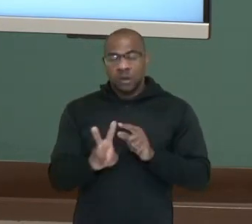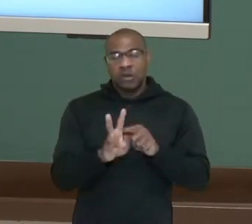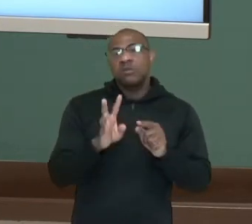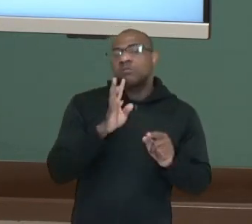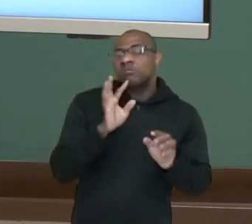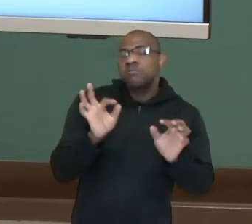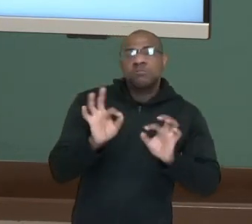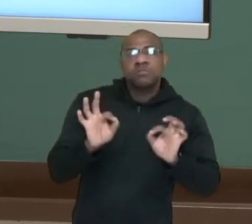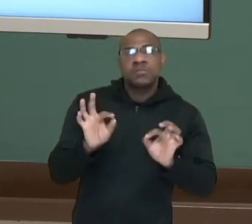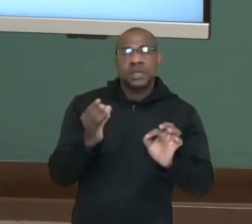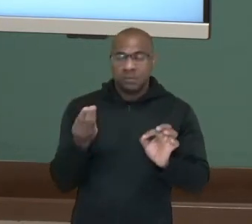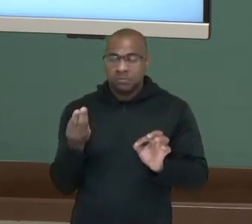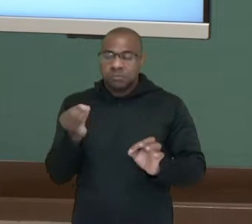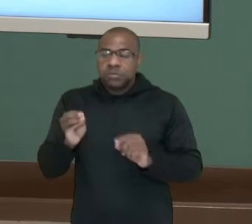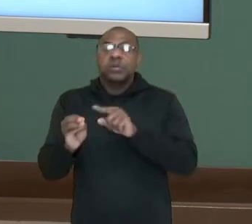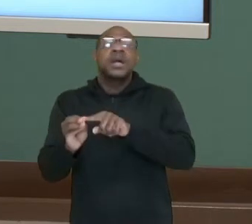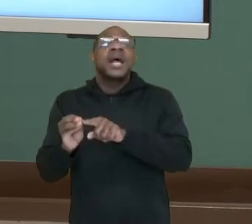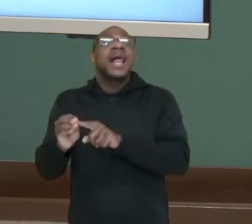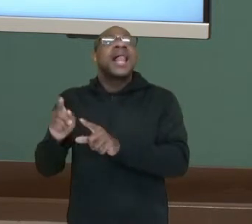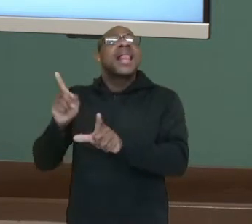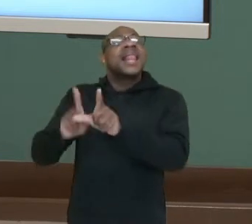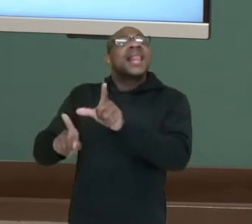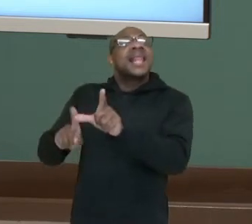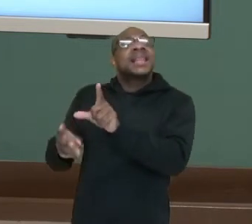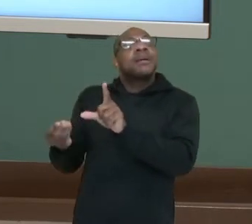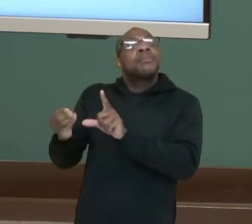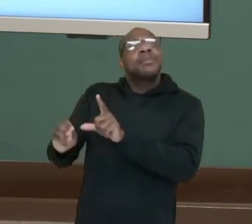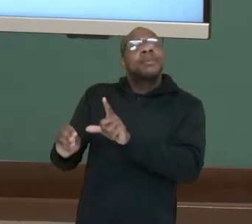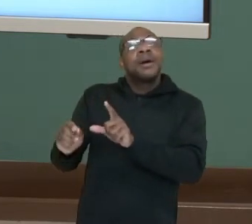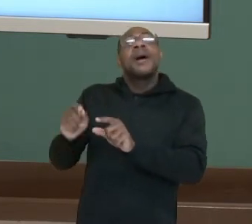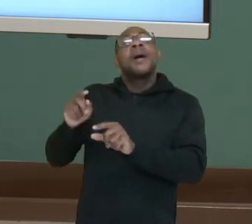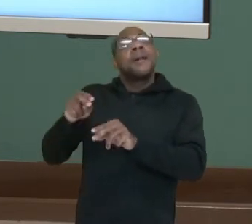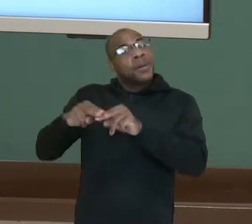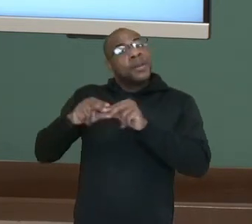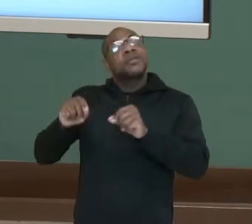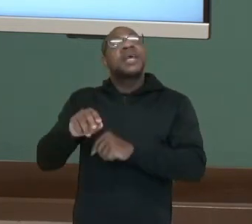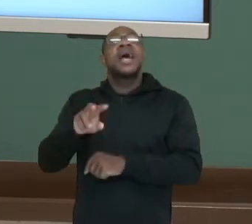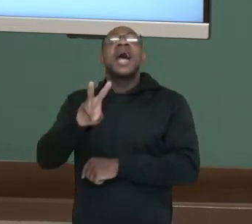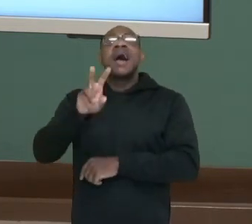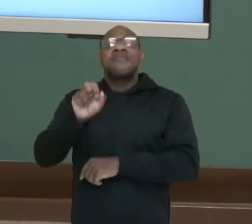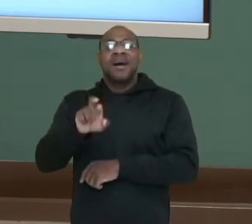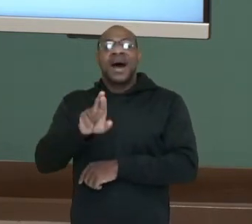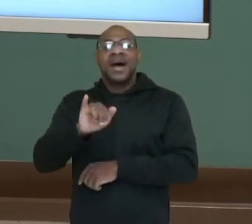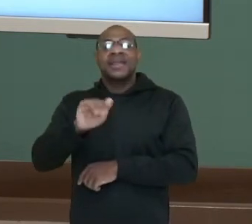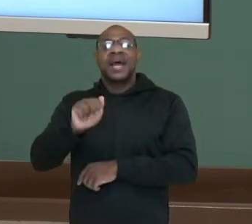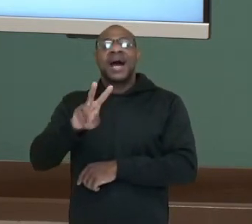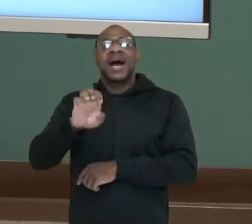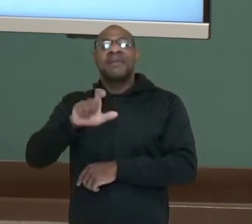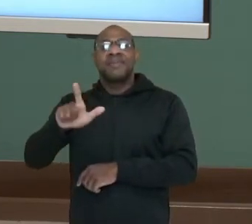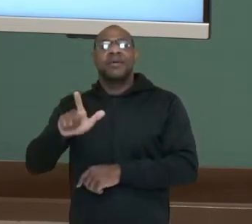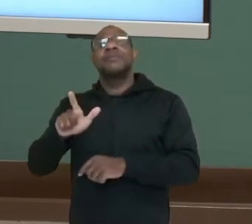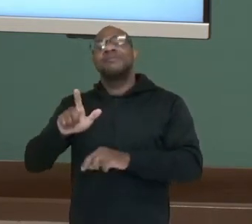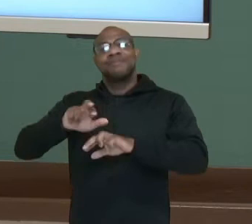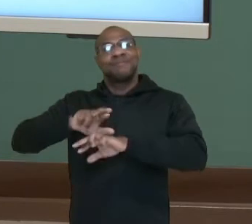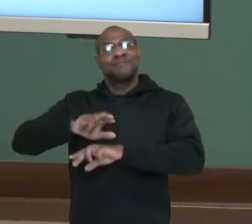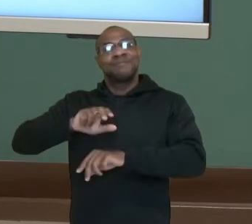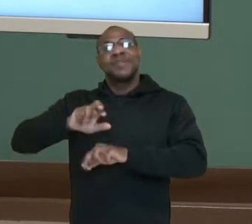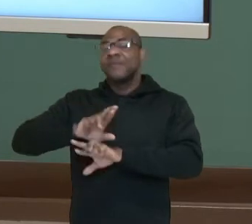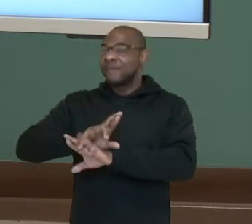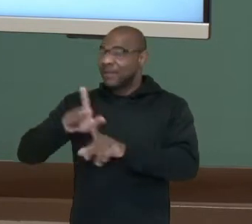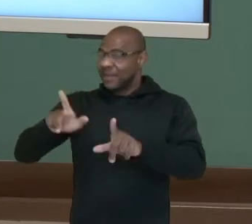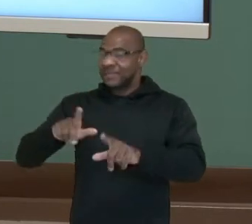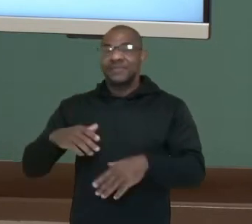nós colocamos uma letrinha, tá? Por isso as variáveis. E os valores usados para resolver esse problema,